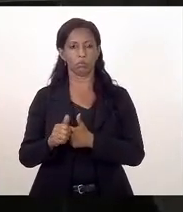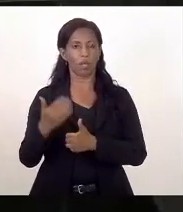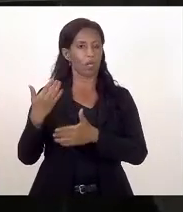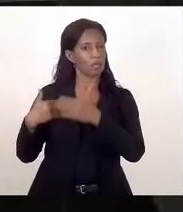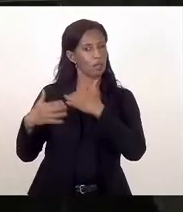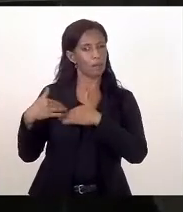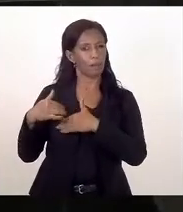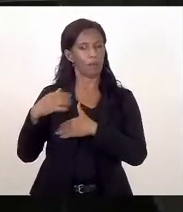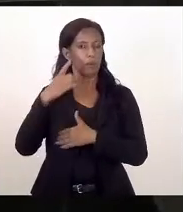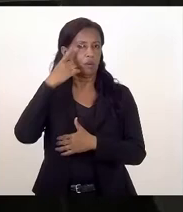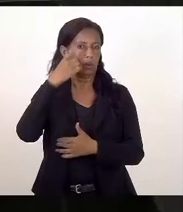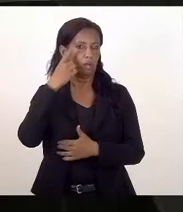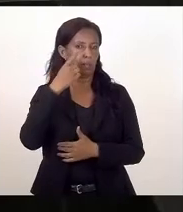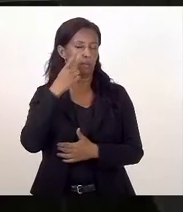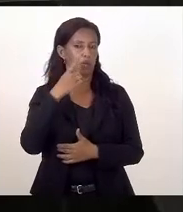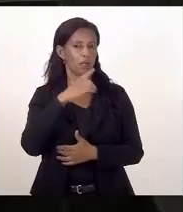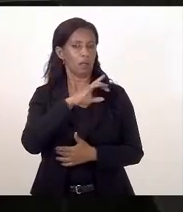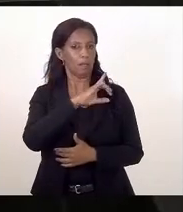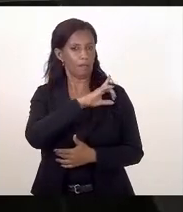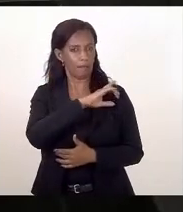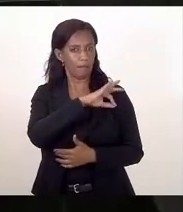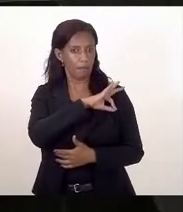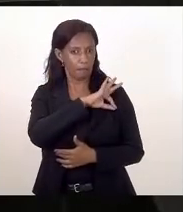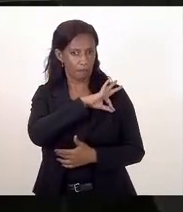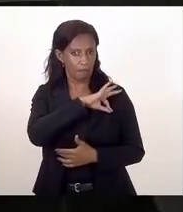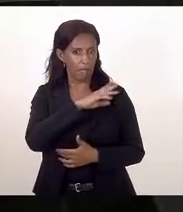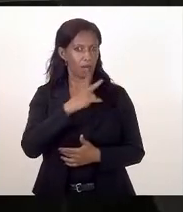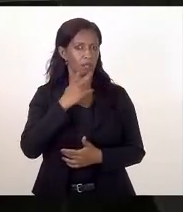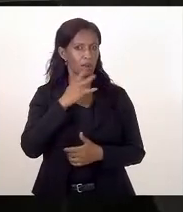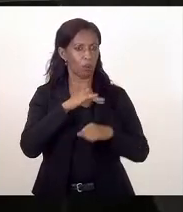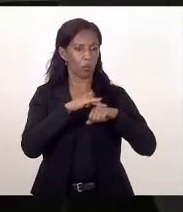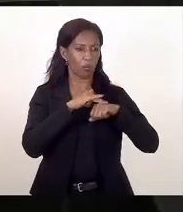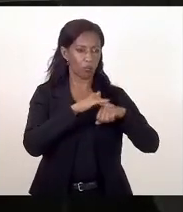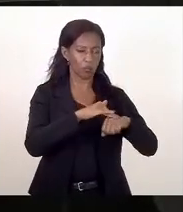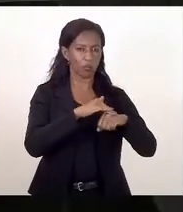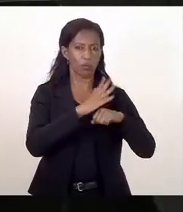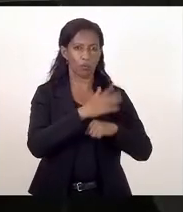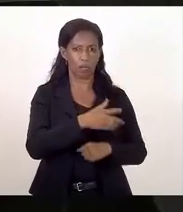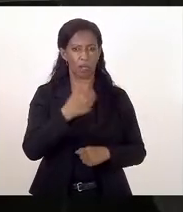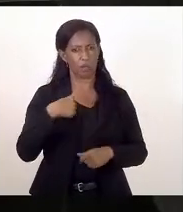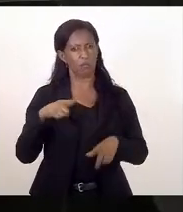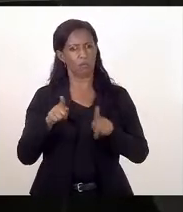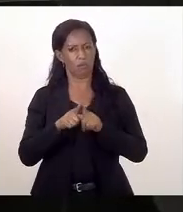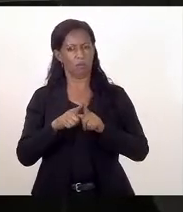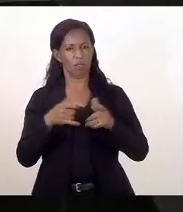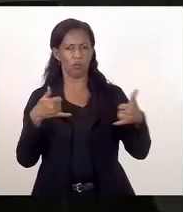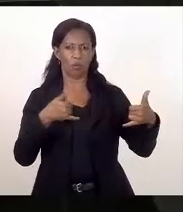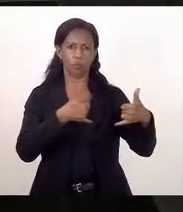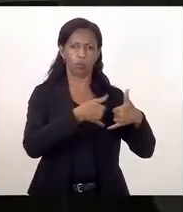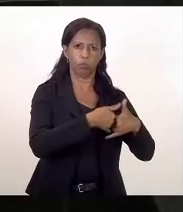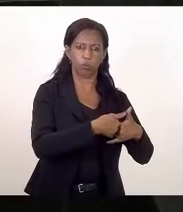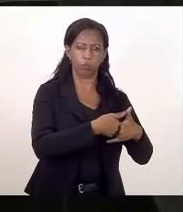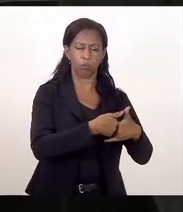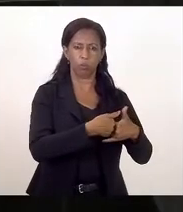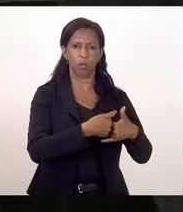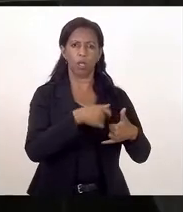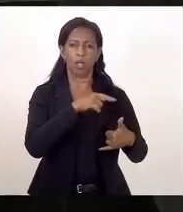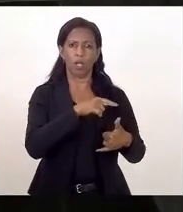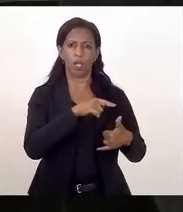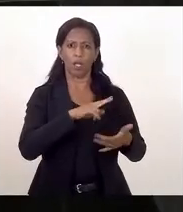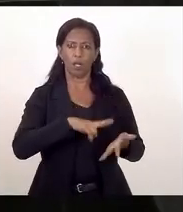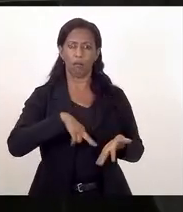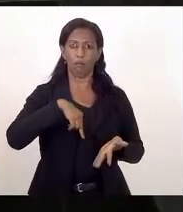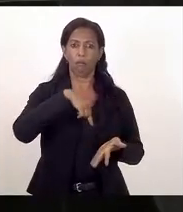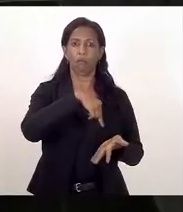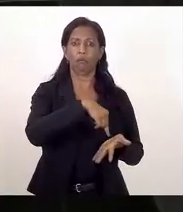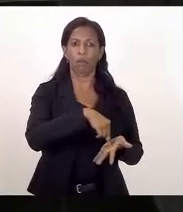Marta Rocha falou com ela, eu também, está em processo de recuperação da COVID pela